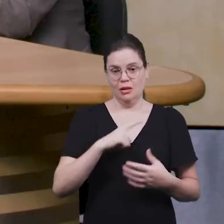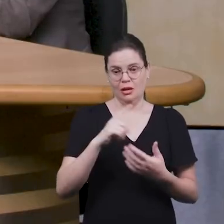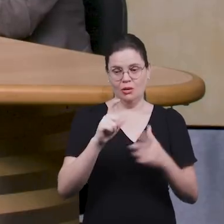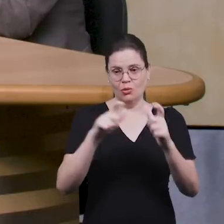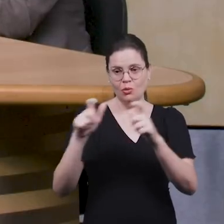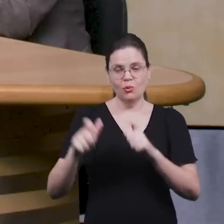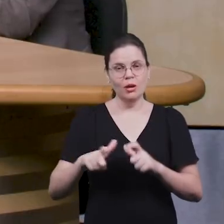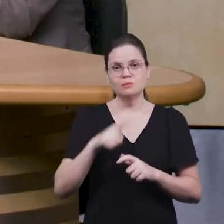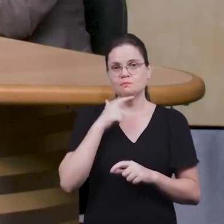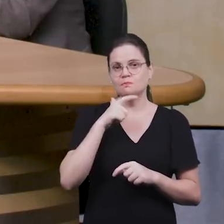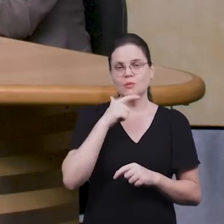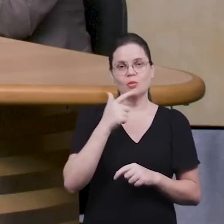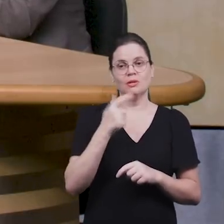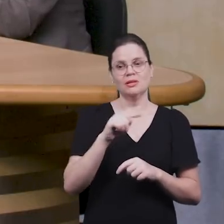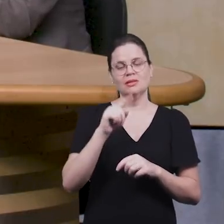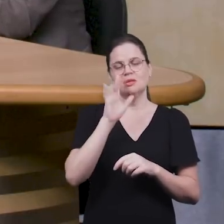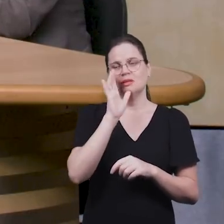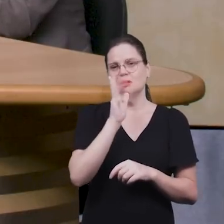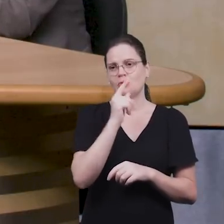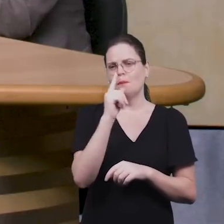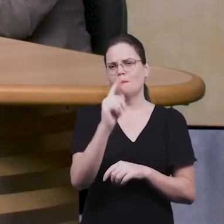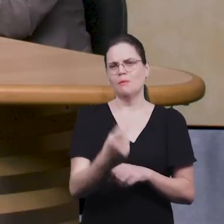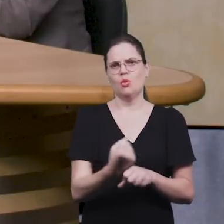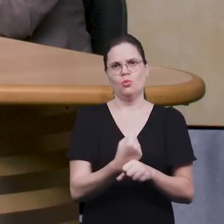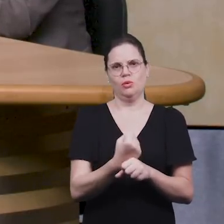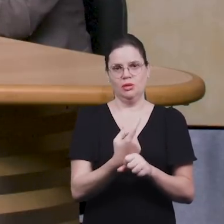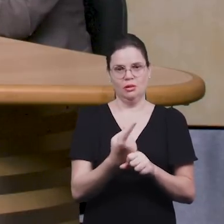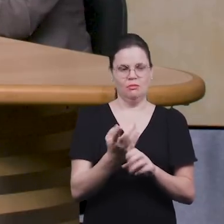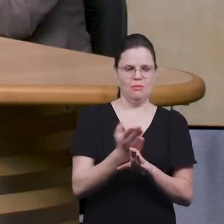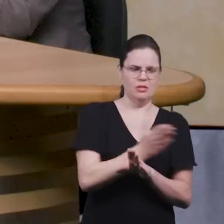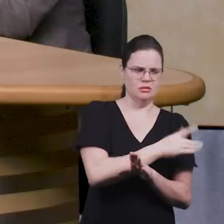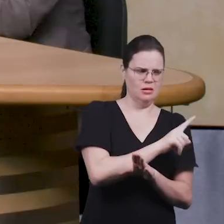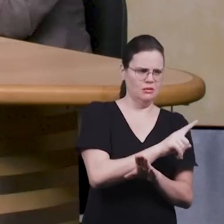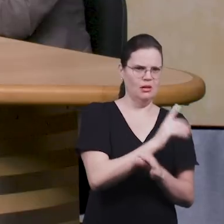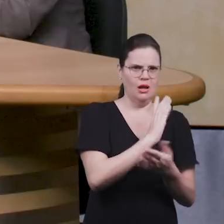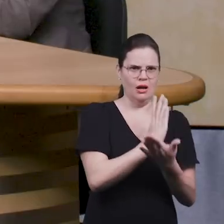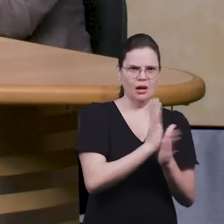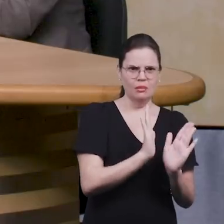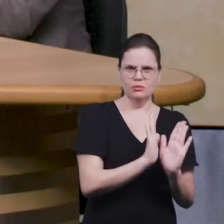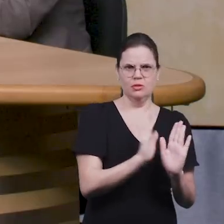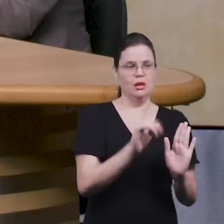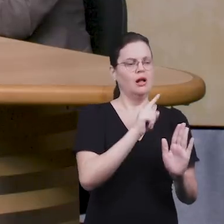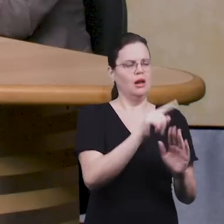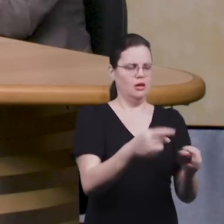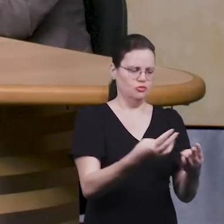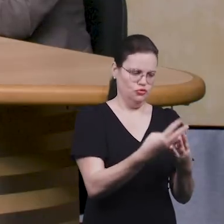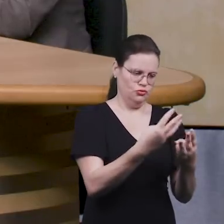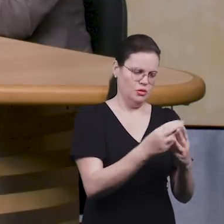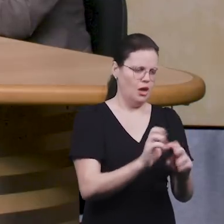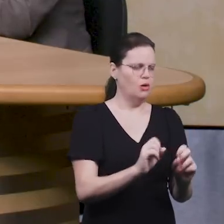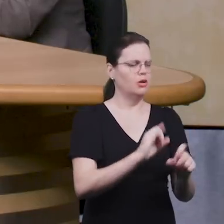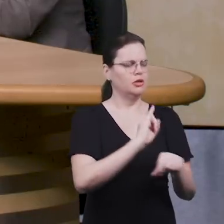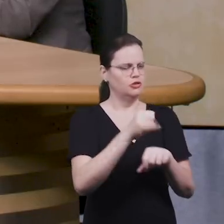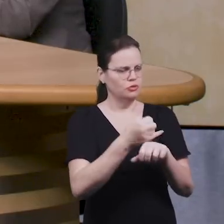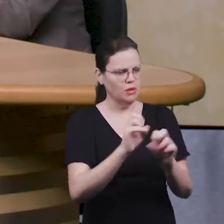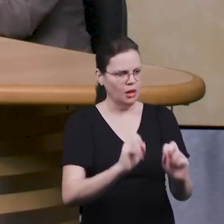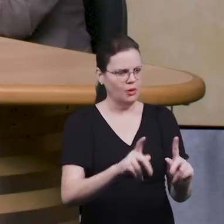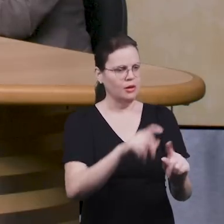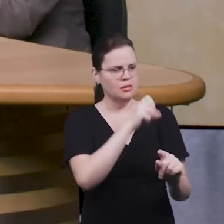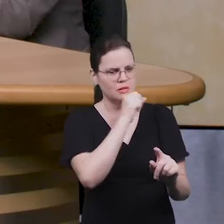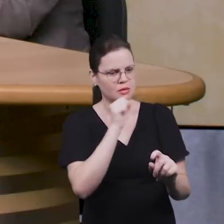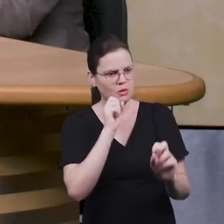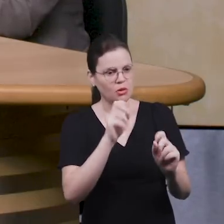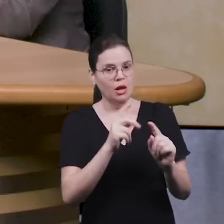lugares. Então acabou, não, aquela promessa que foi feita para Samaria, para a Judéia, etc. Mas ela continuaria